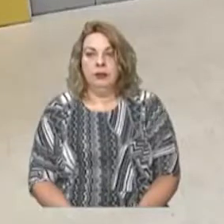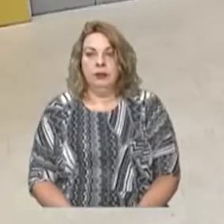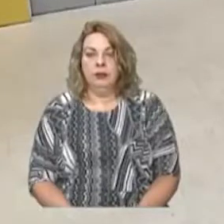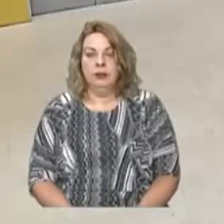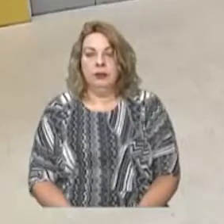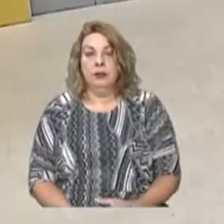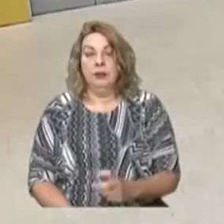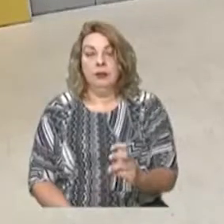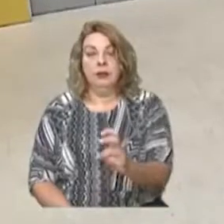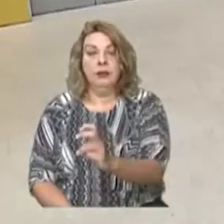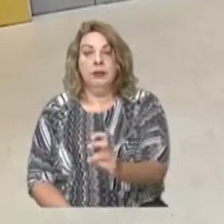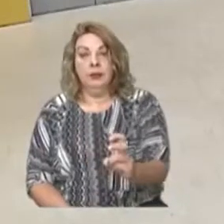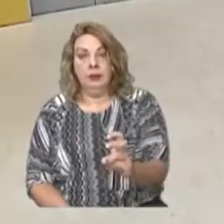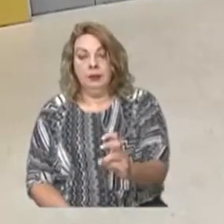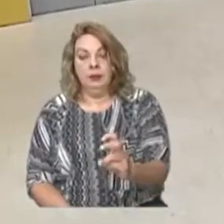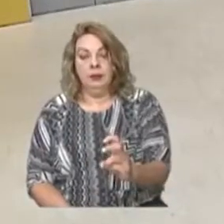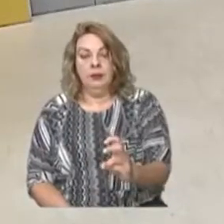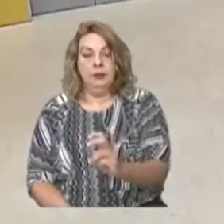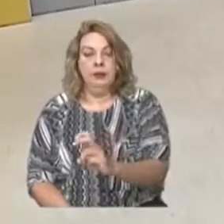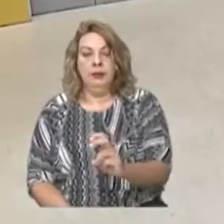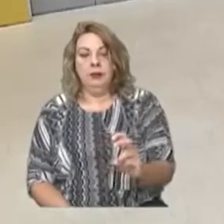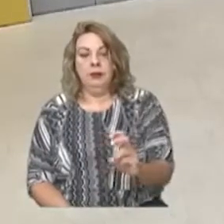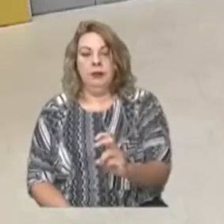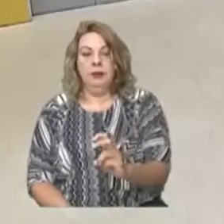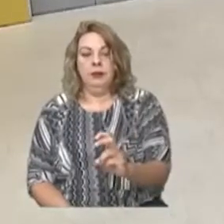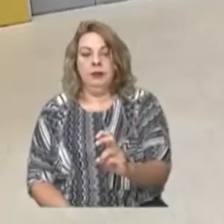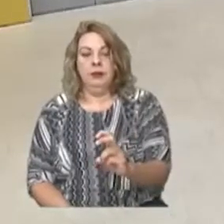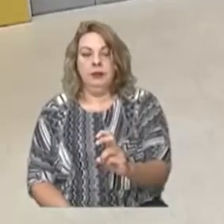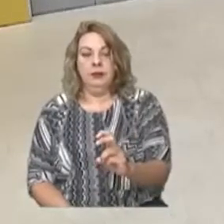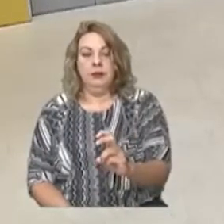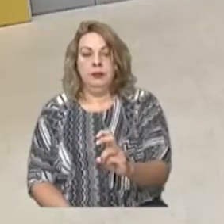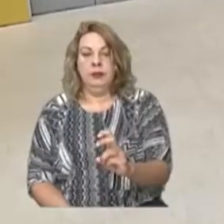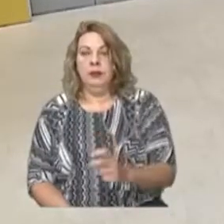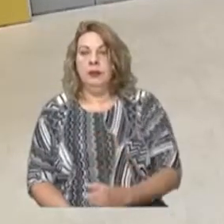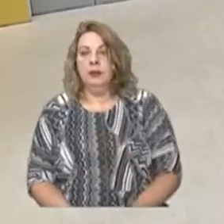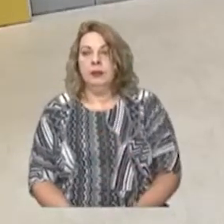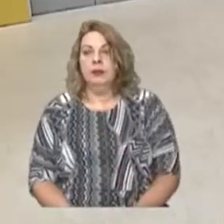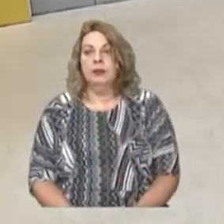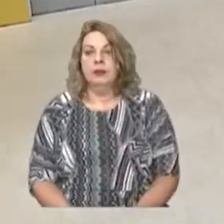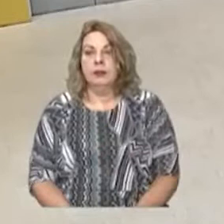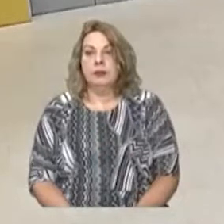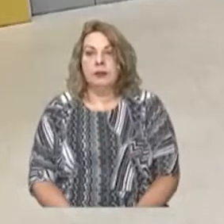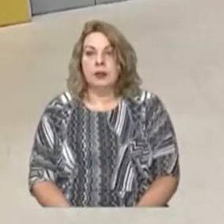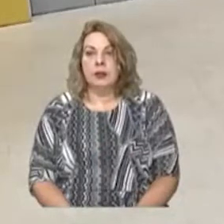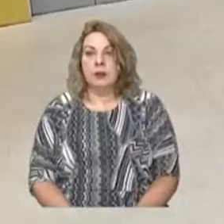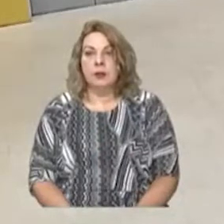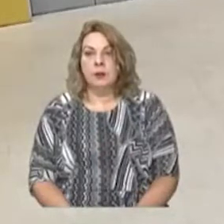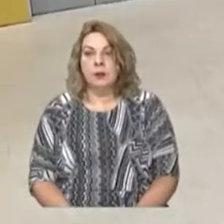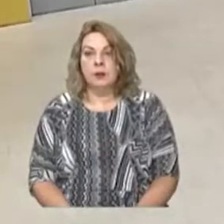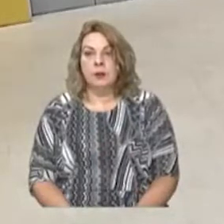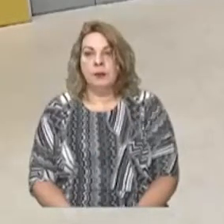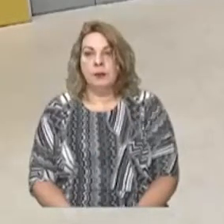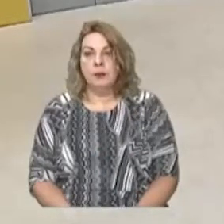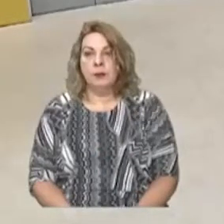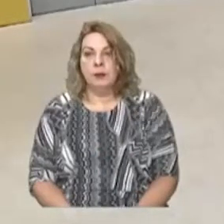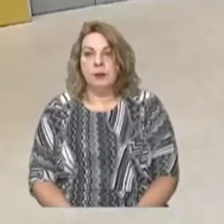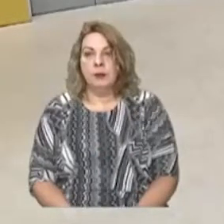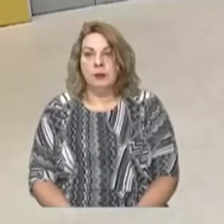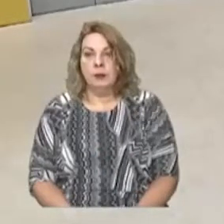27 já foi. 55. 55. Vamos lá,